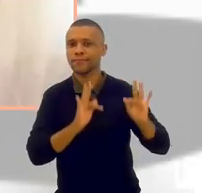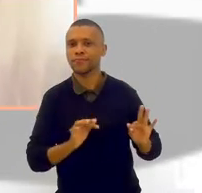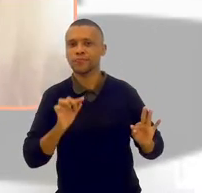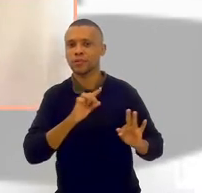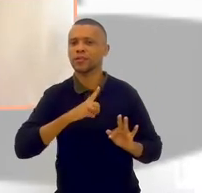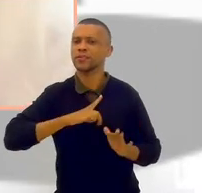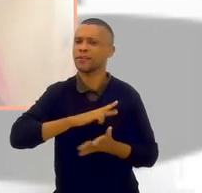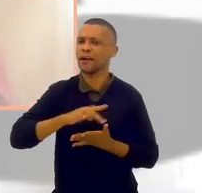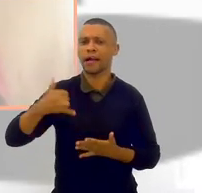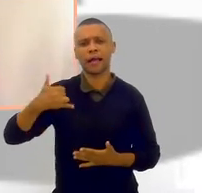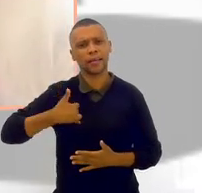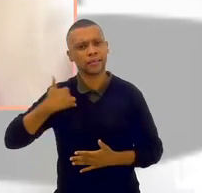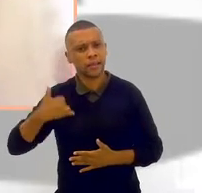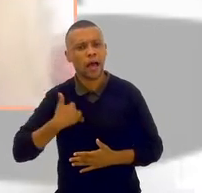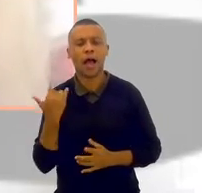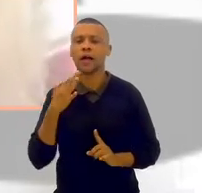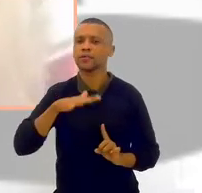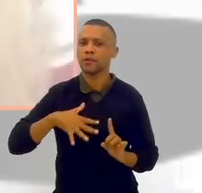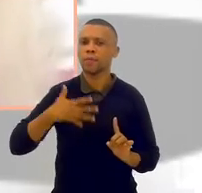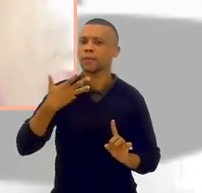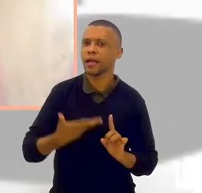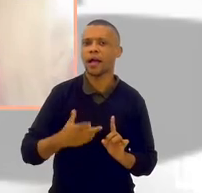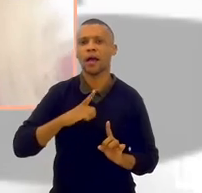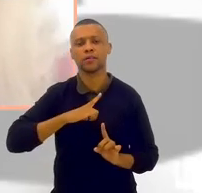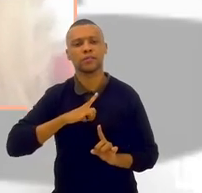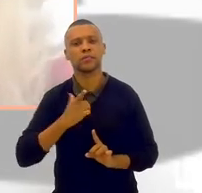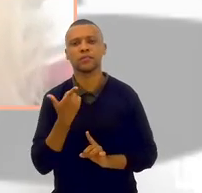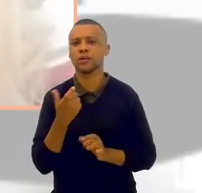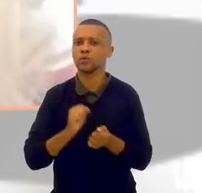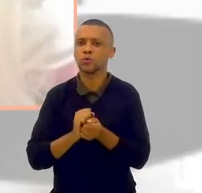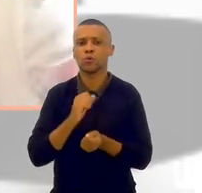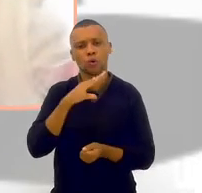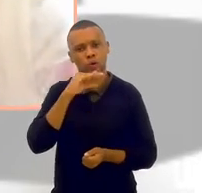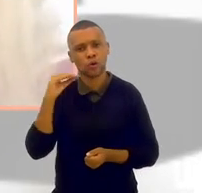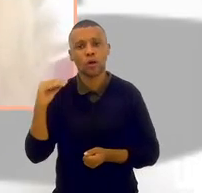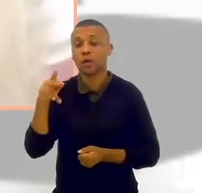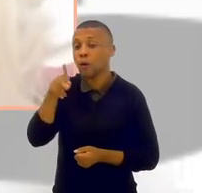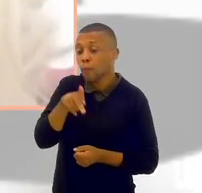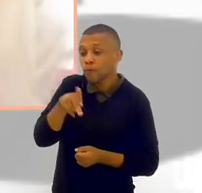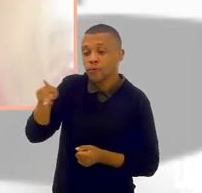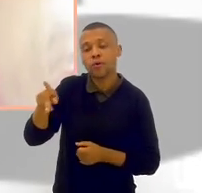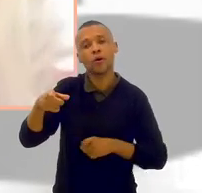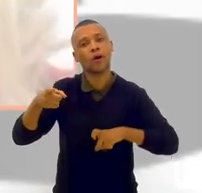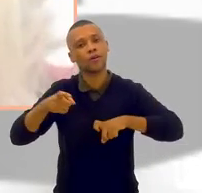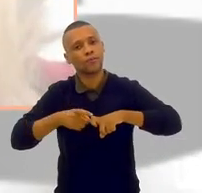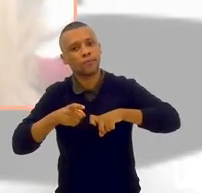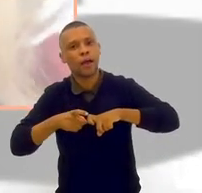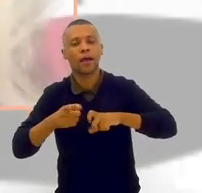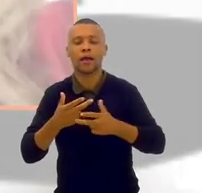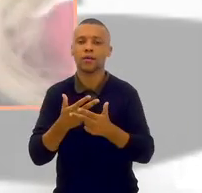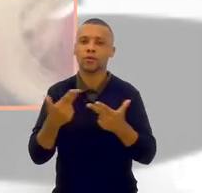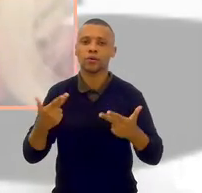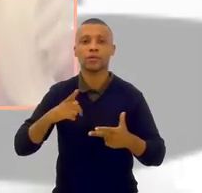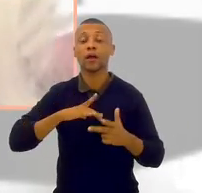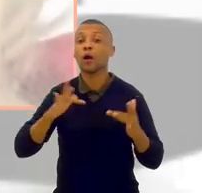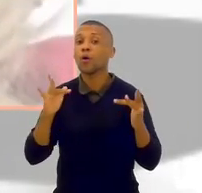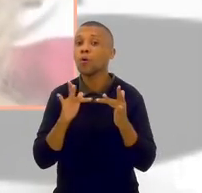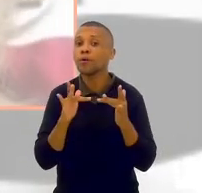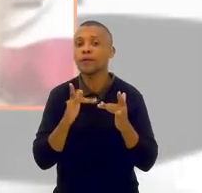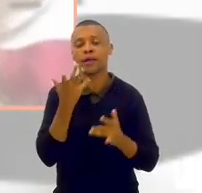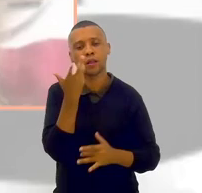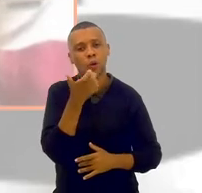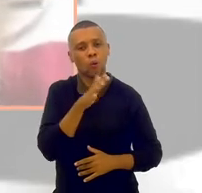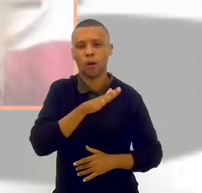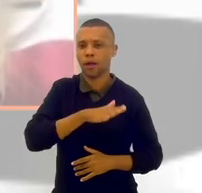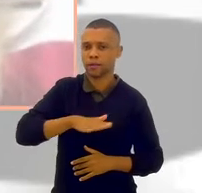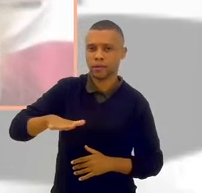De várias idades, as crianças recebiam homenagem, os adolescentes e os professores, médicos, etc., que tinham